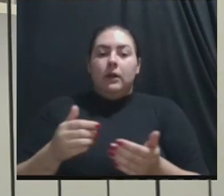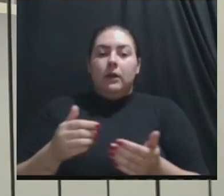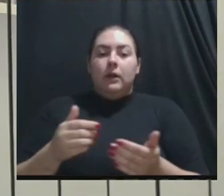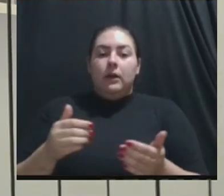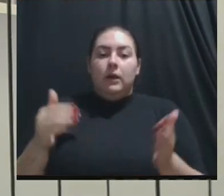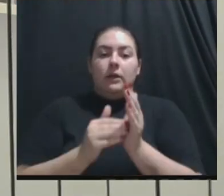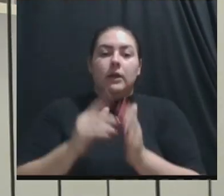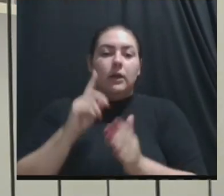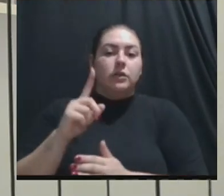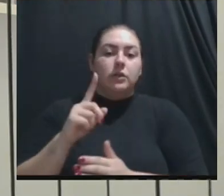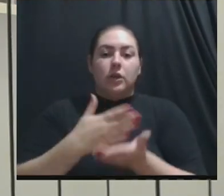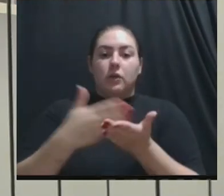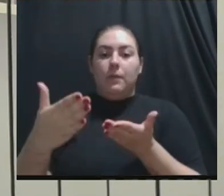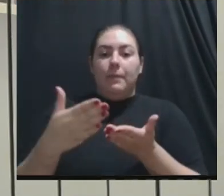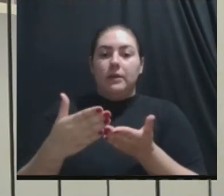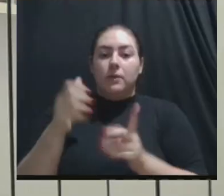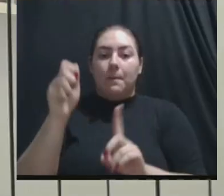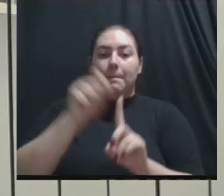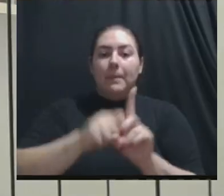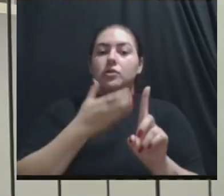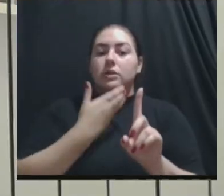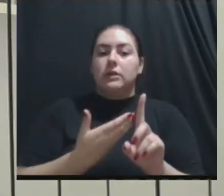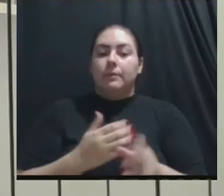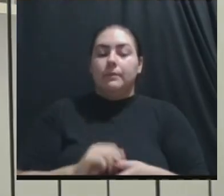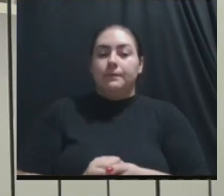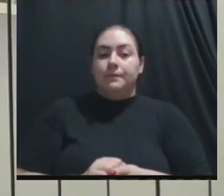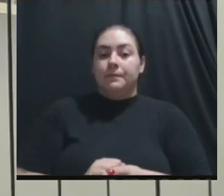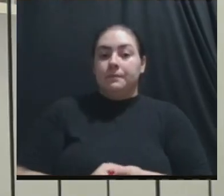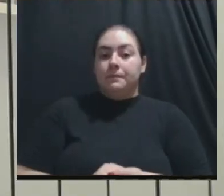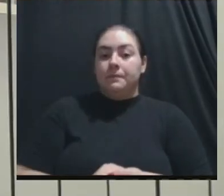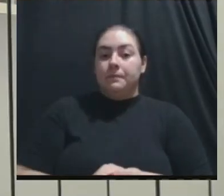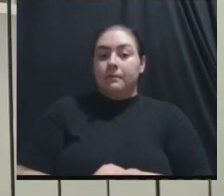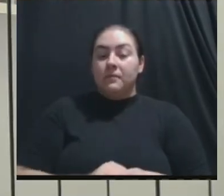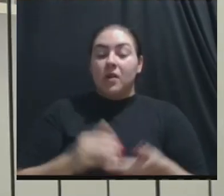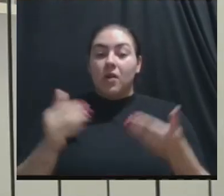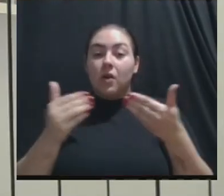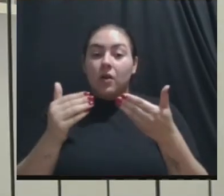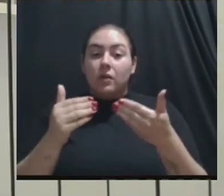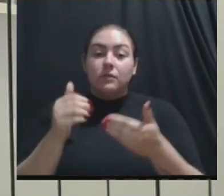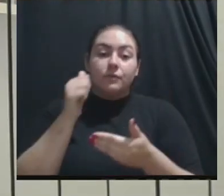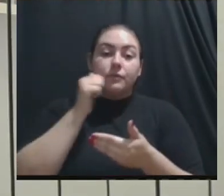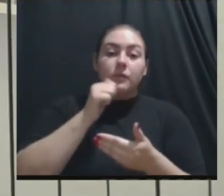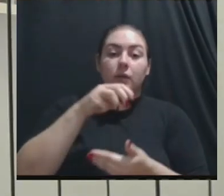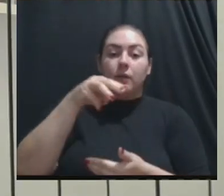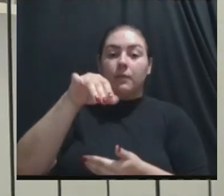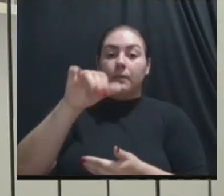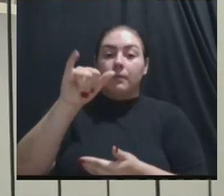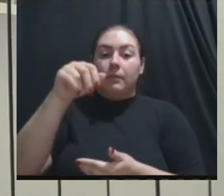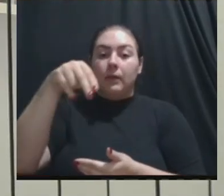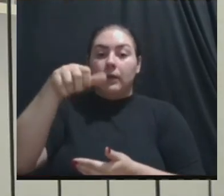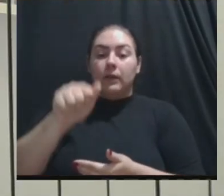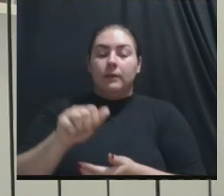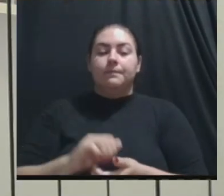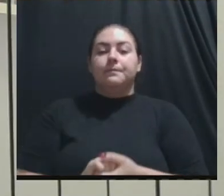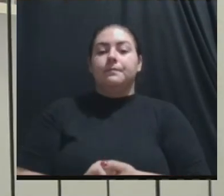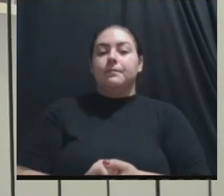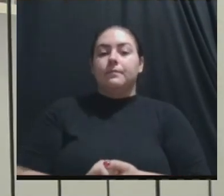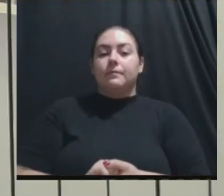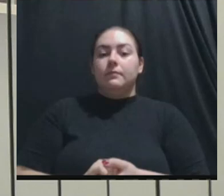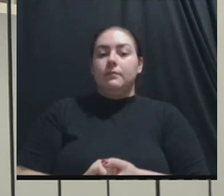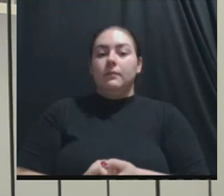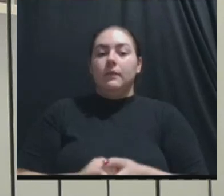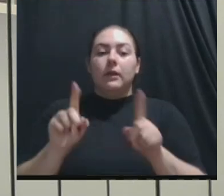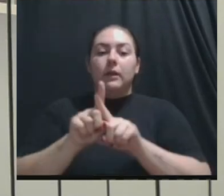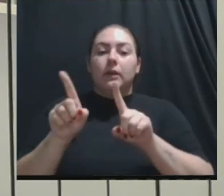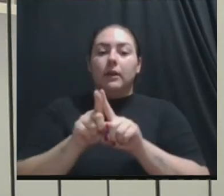de acionar a repórter Mirna Abreu com todas as notícias do Legislativo, inclusive com os resultados da